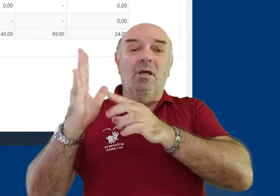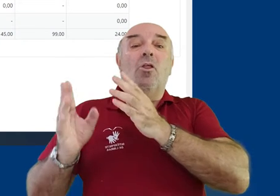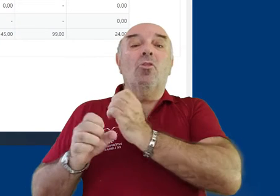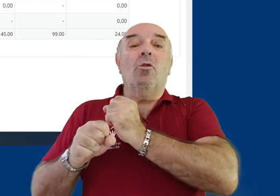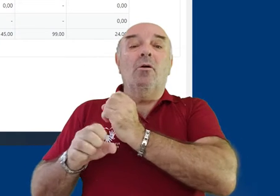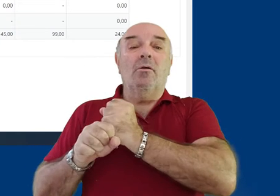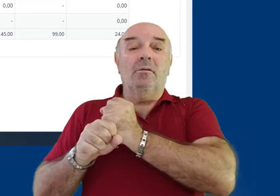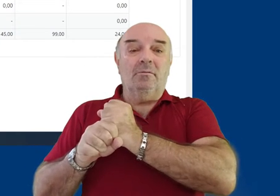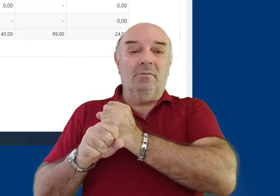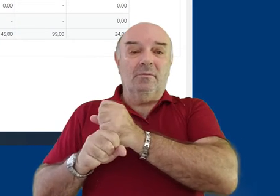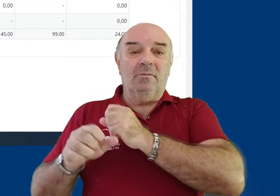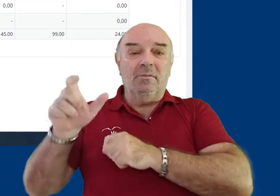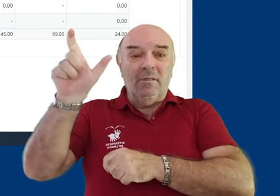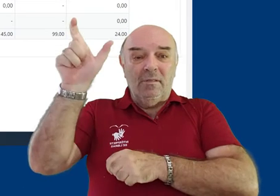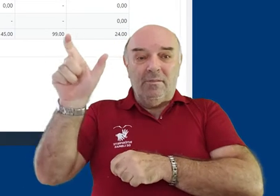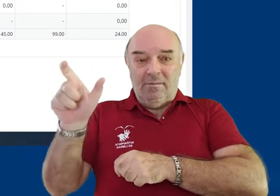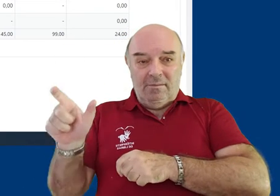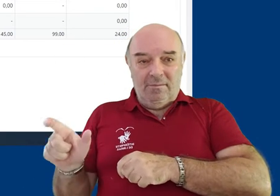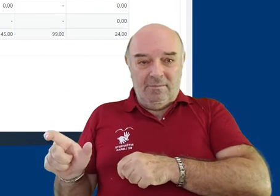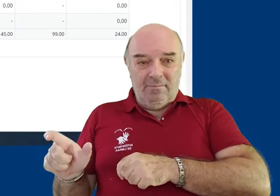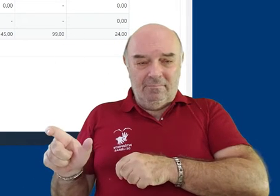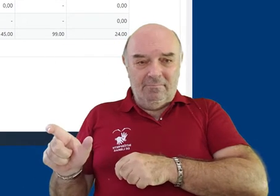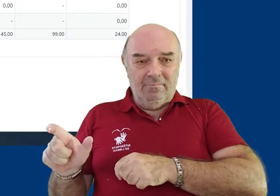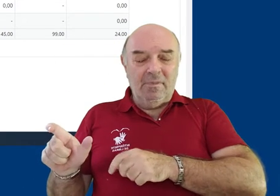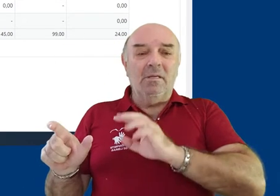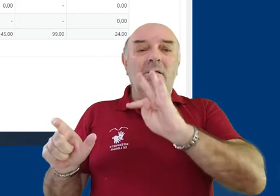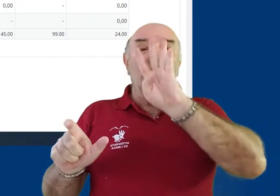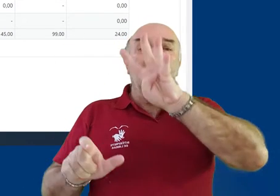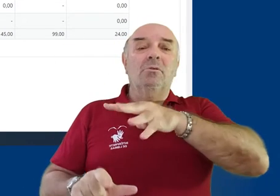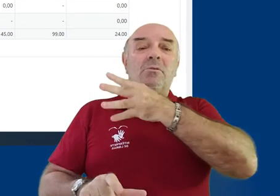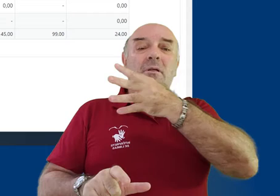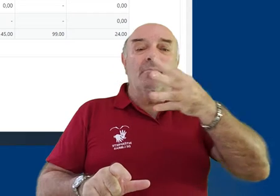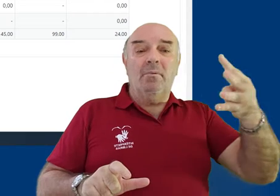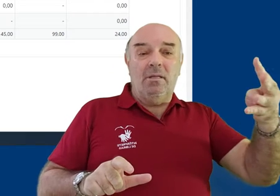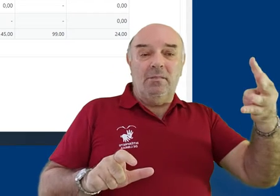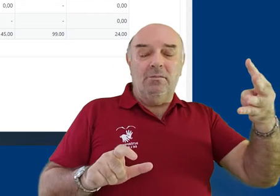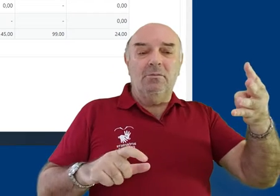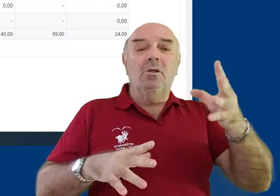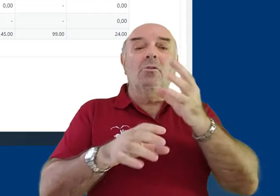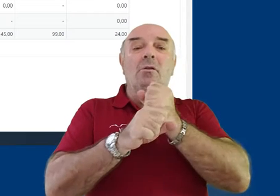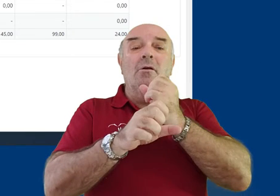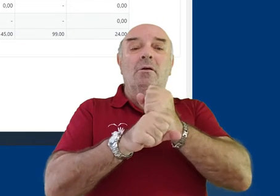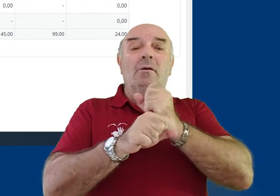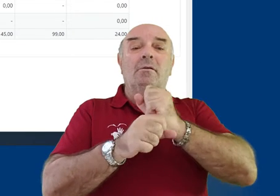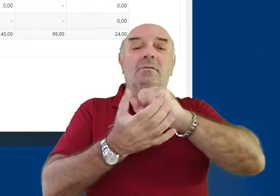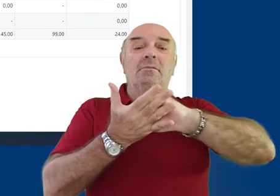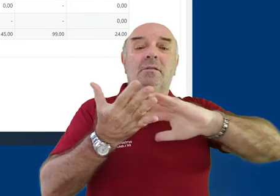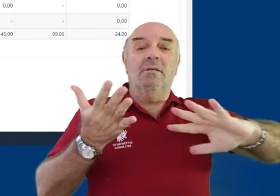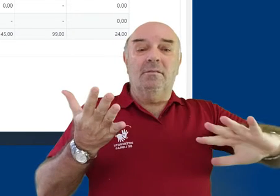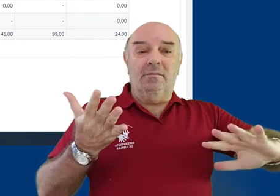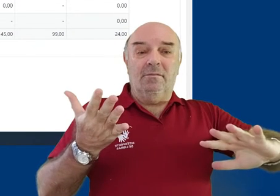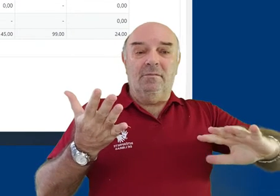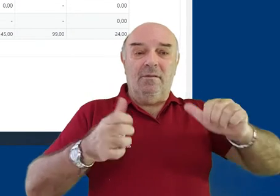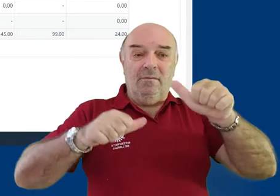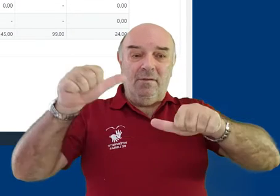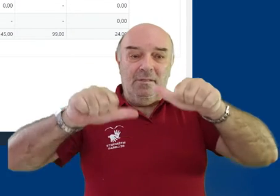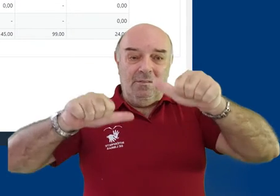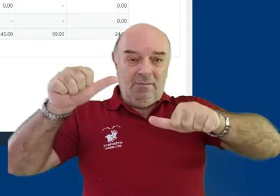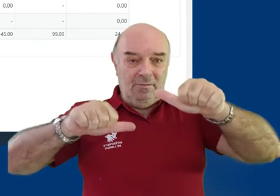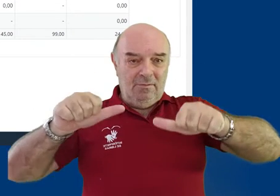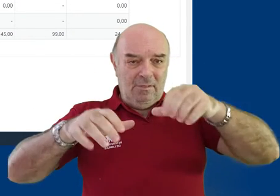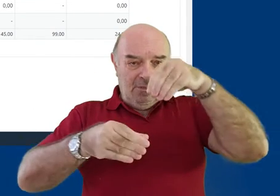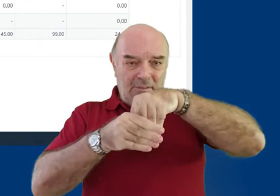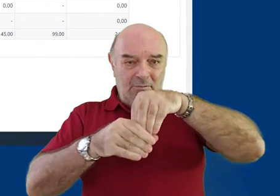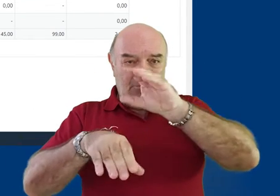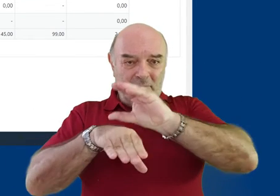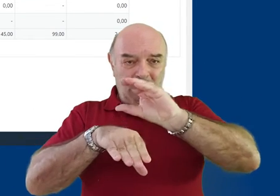temos então a tabela com todas as notas de tarefas avaliativas dentro do curso